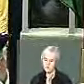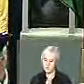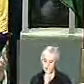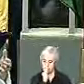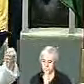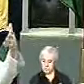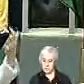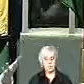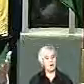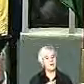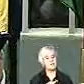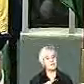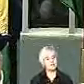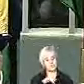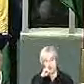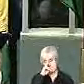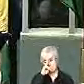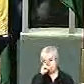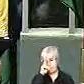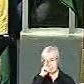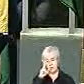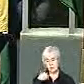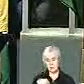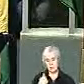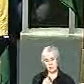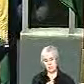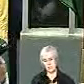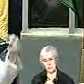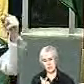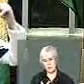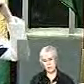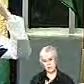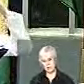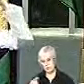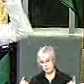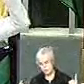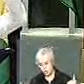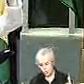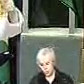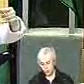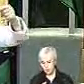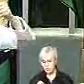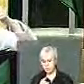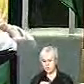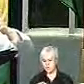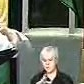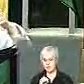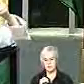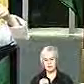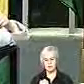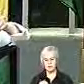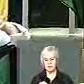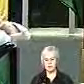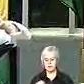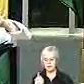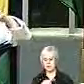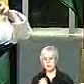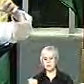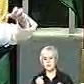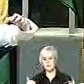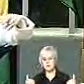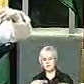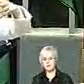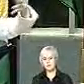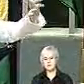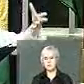força na atitude que devemos ter contra o racismo, que enfrentemos o racismo contra o Nordeste, que enfrentemos o racismo